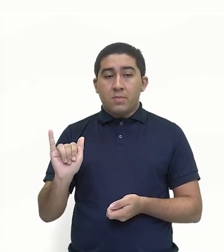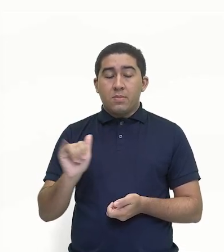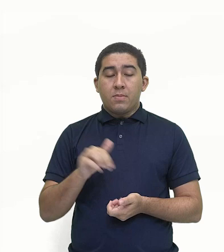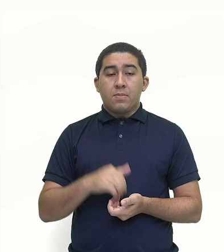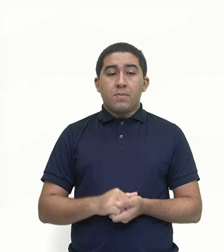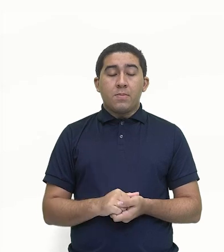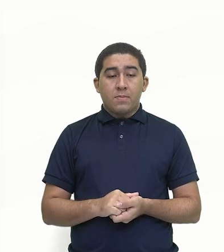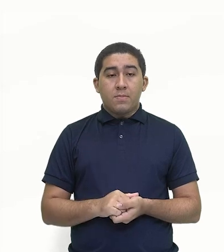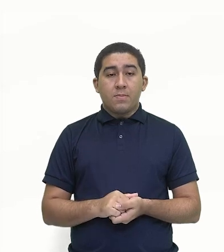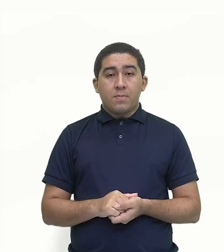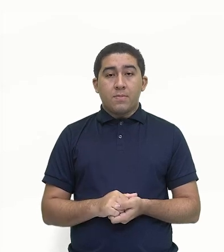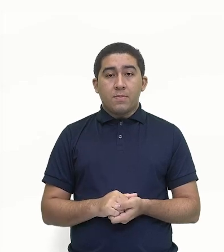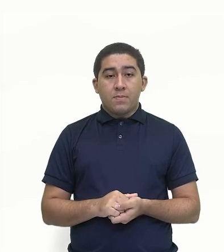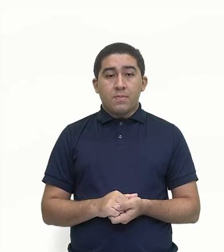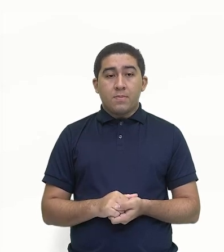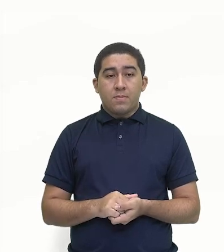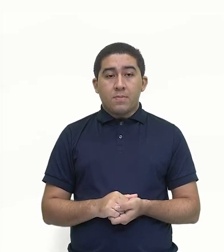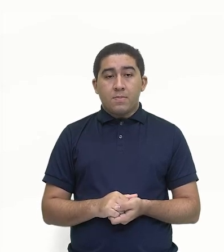Sleepy.